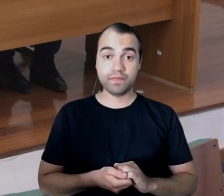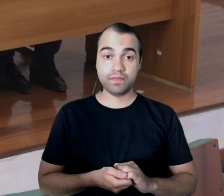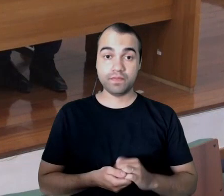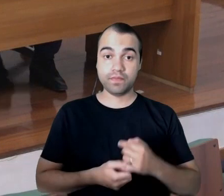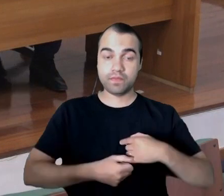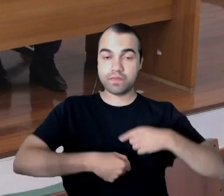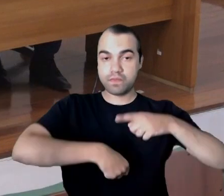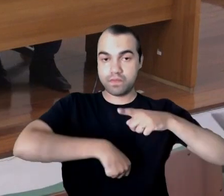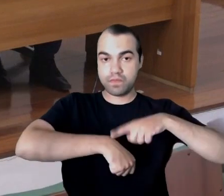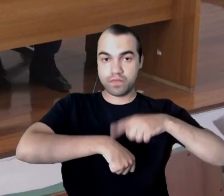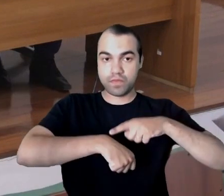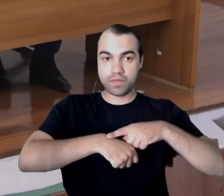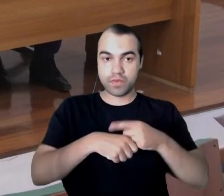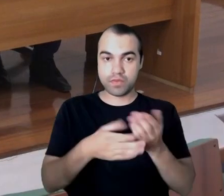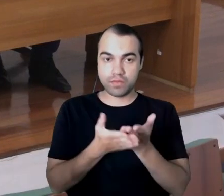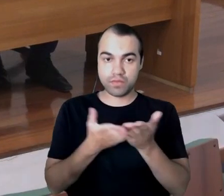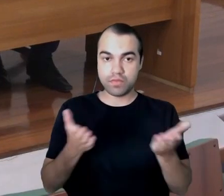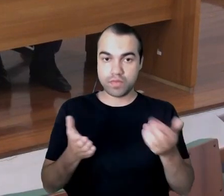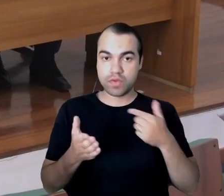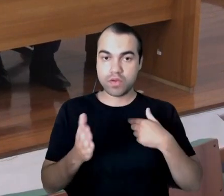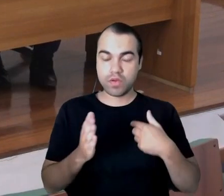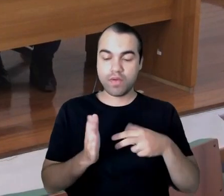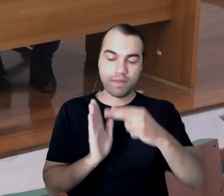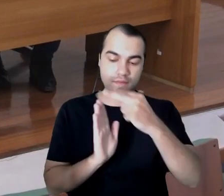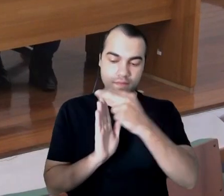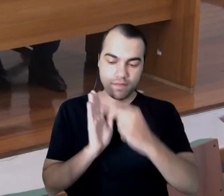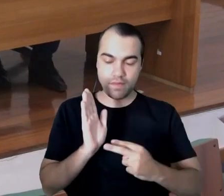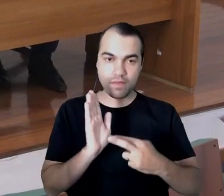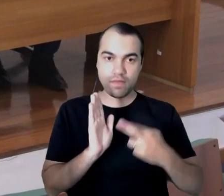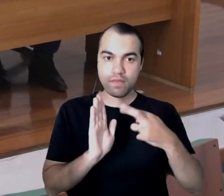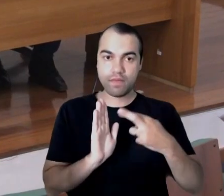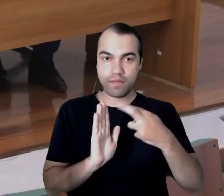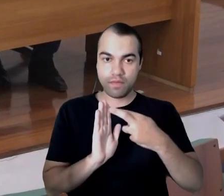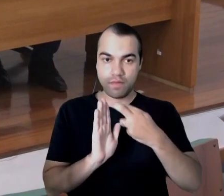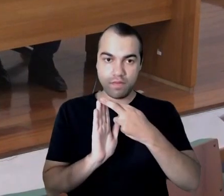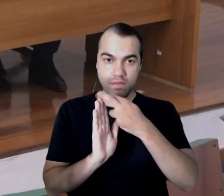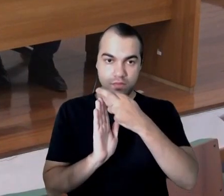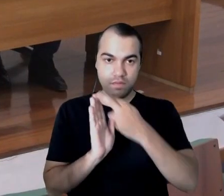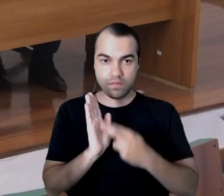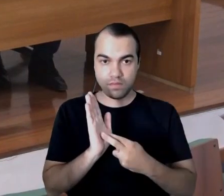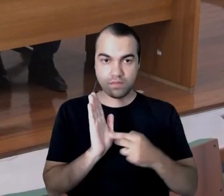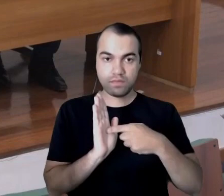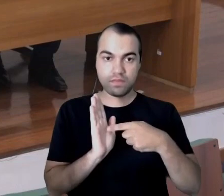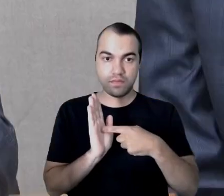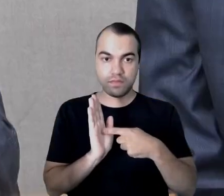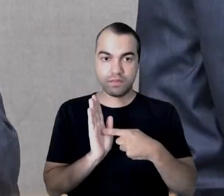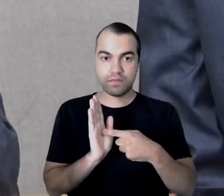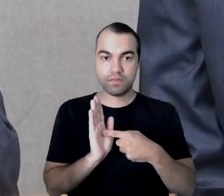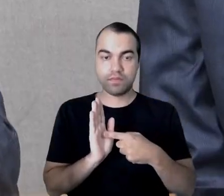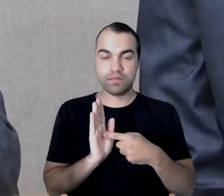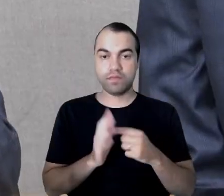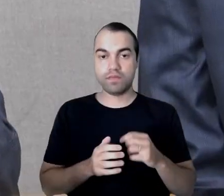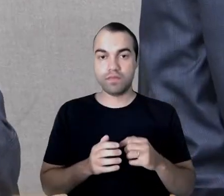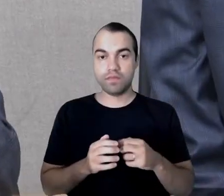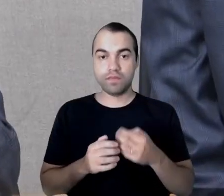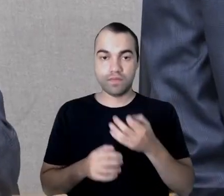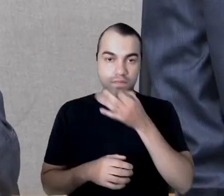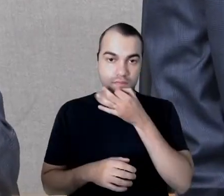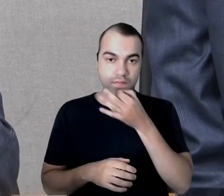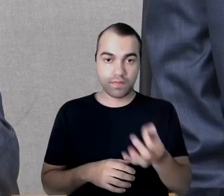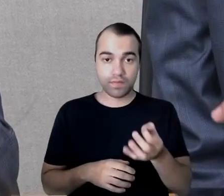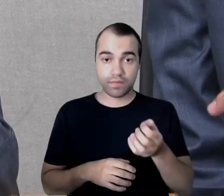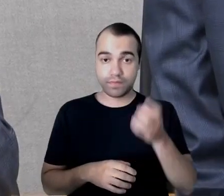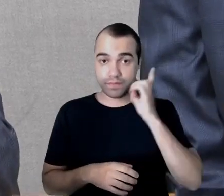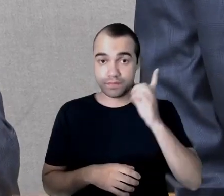vocês vou ler o relatório eu parecer o projeto de lei em epígrafe mencionado pelo Deputado Yolanda